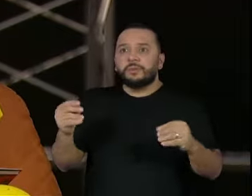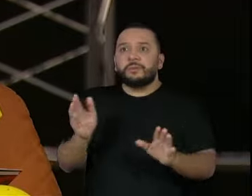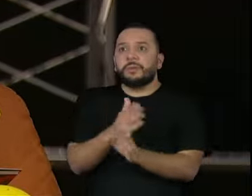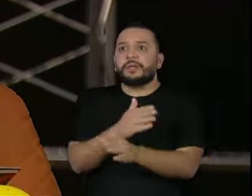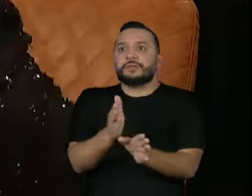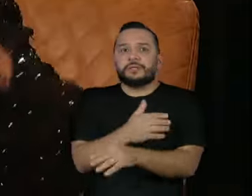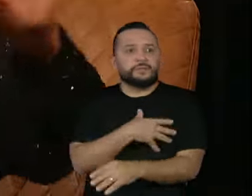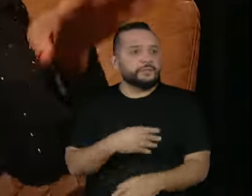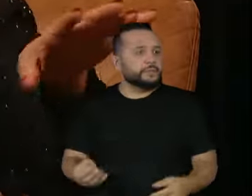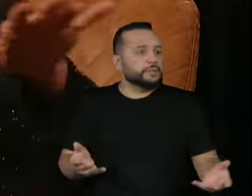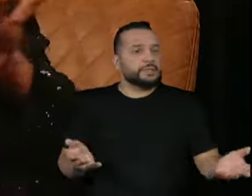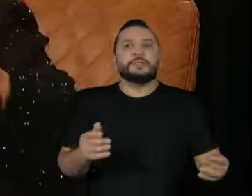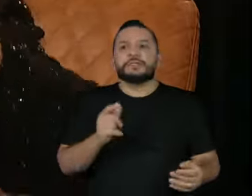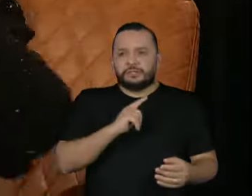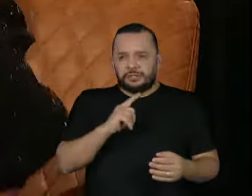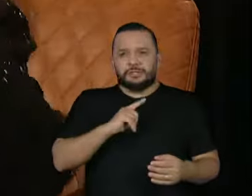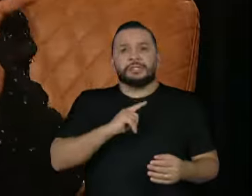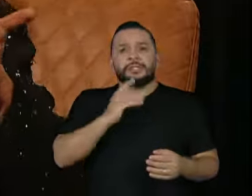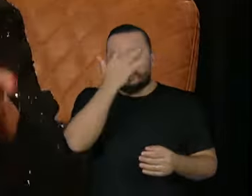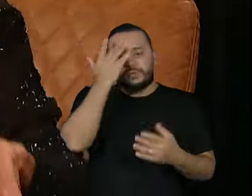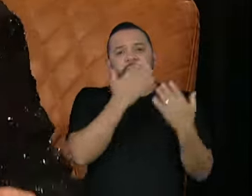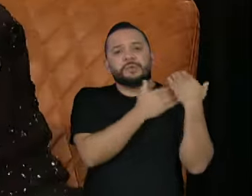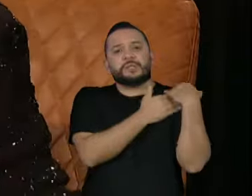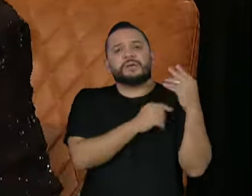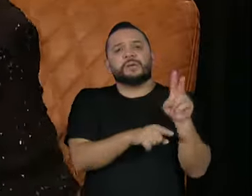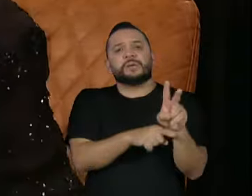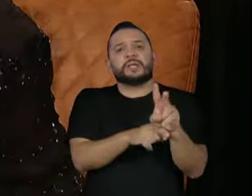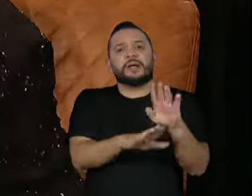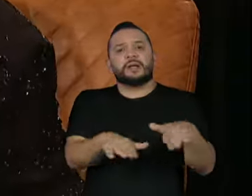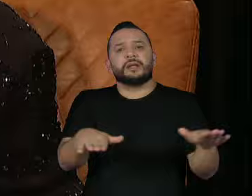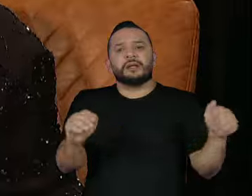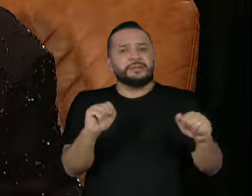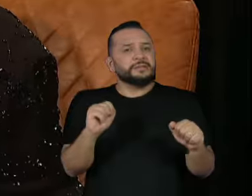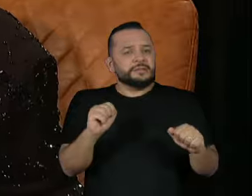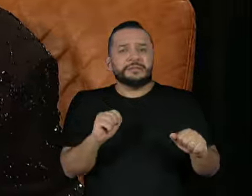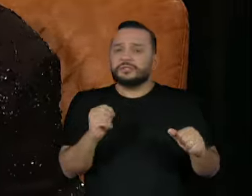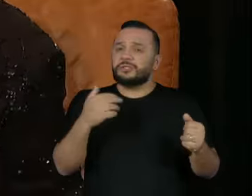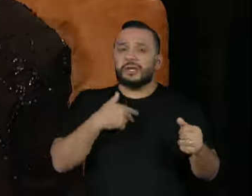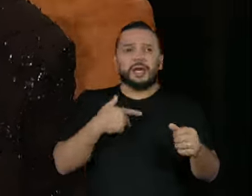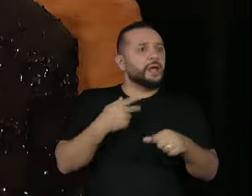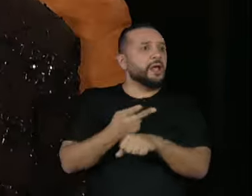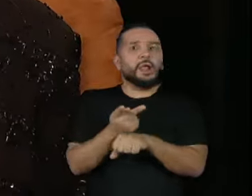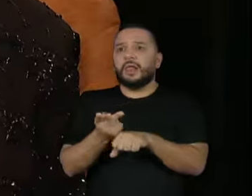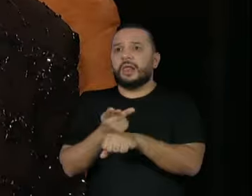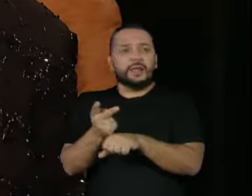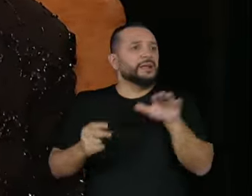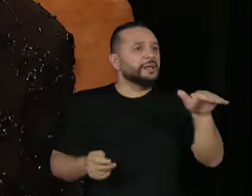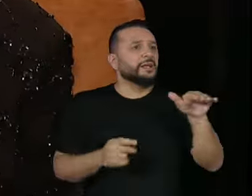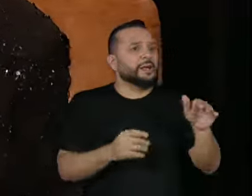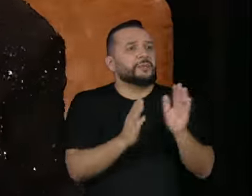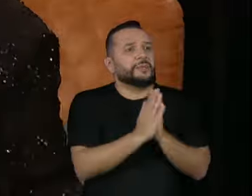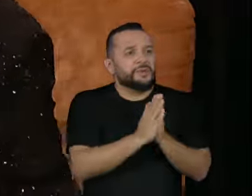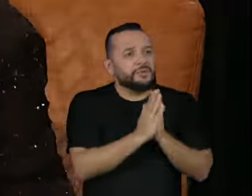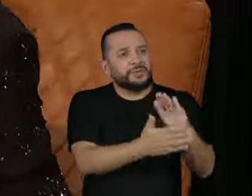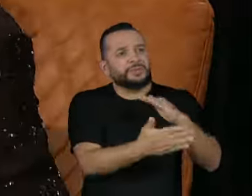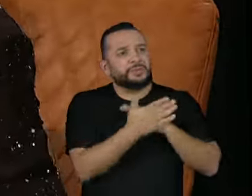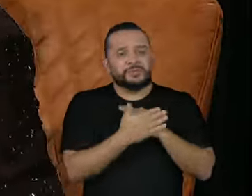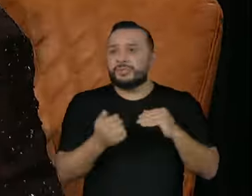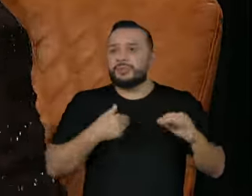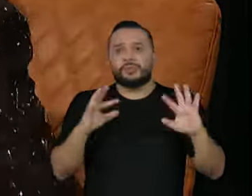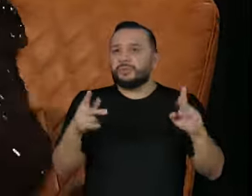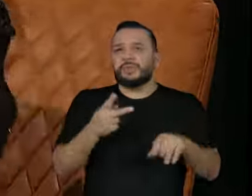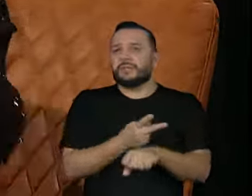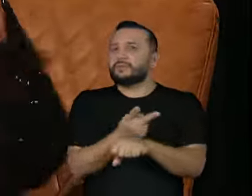porque sempre tinha, né, o juizado de menor, uma autoridade. E ela começou a me procurar, o juizado de menor me procurando. Daqui a